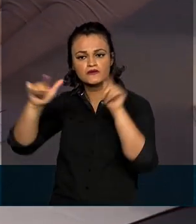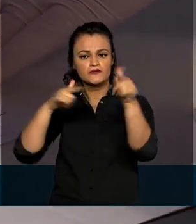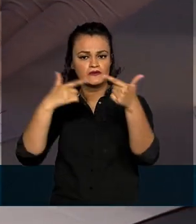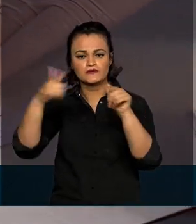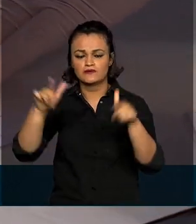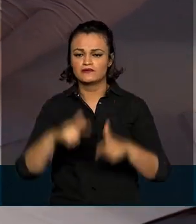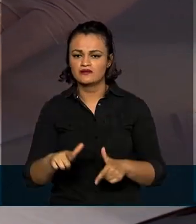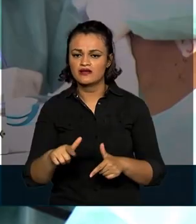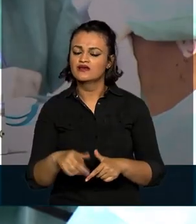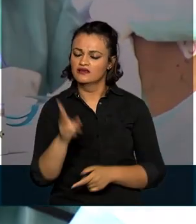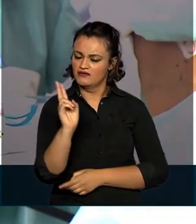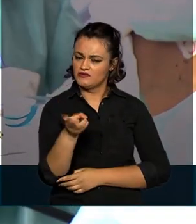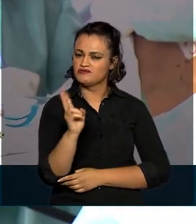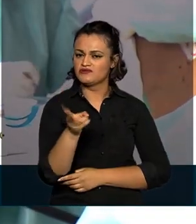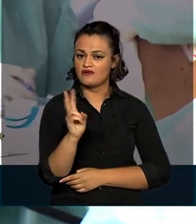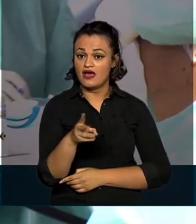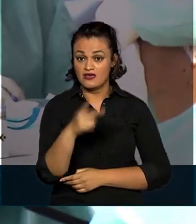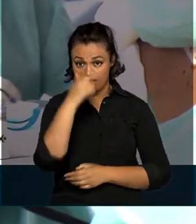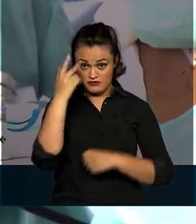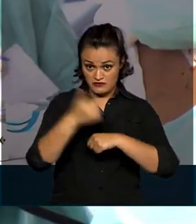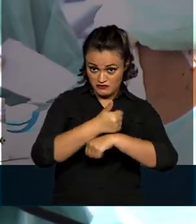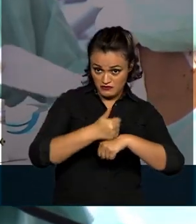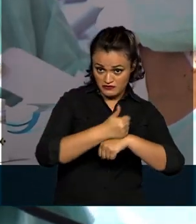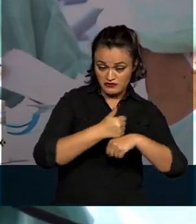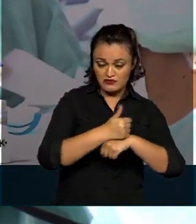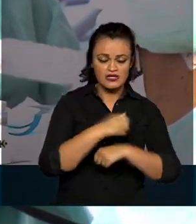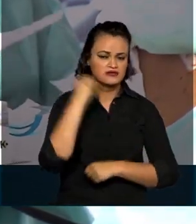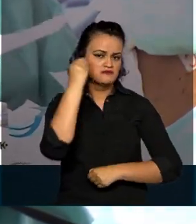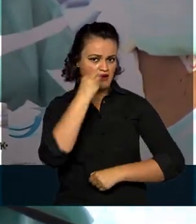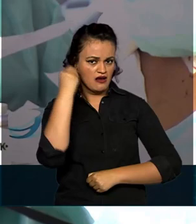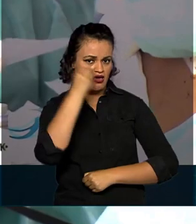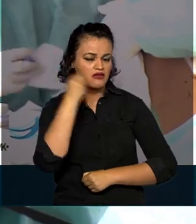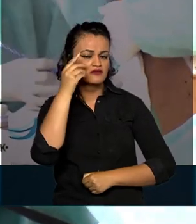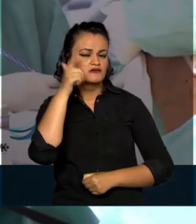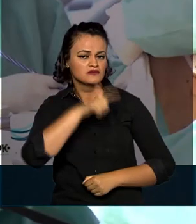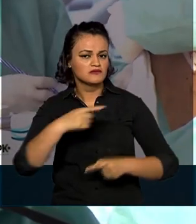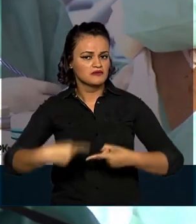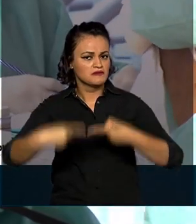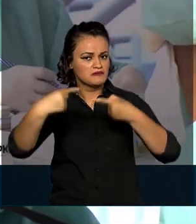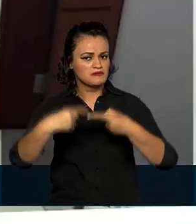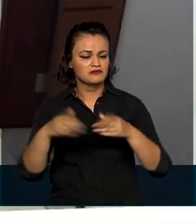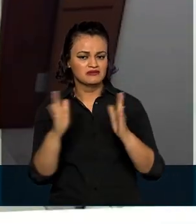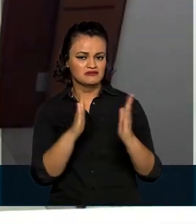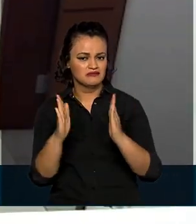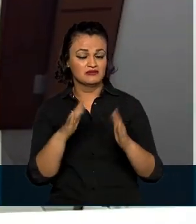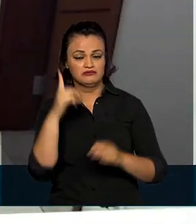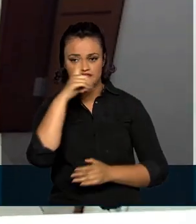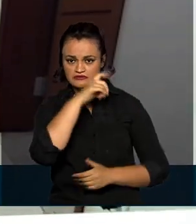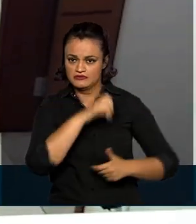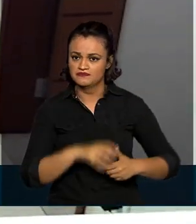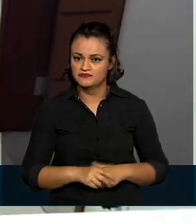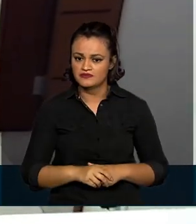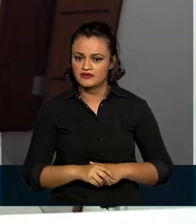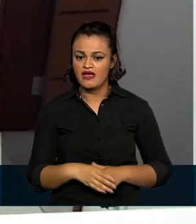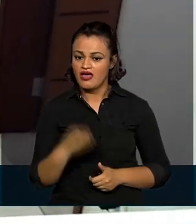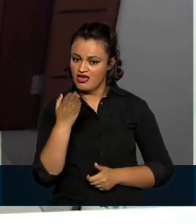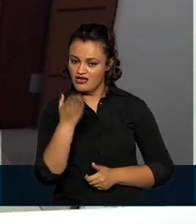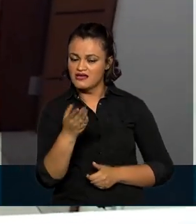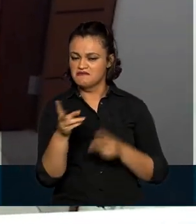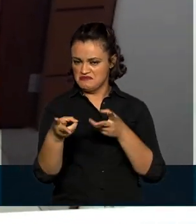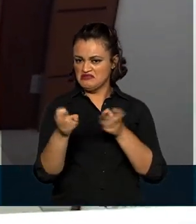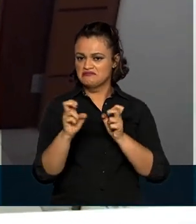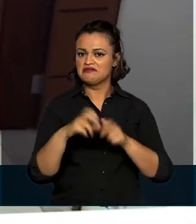legado que vai permanecer. E os profissionais adquiriram mais experiência para o enfrentamento de crises. Tudo isso o Alessandro